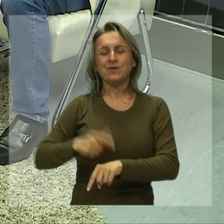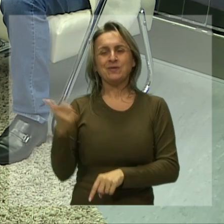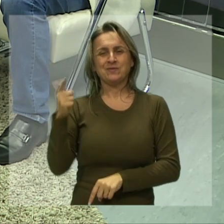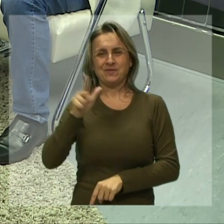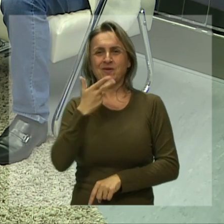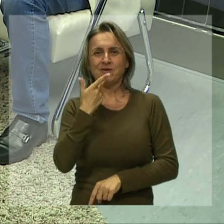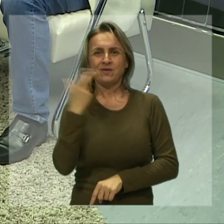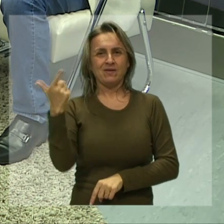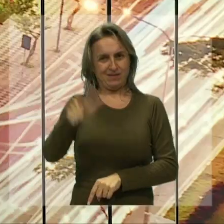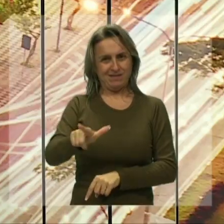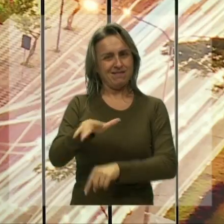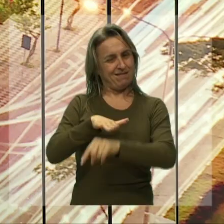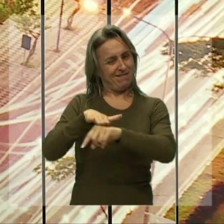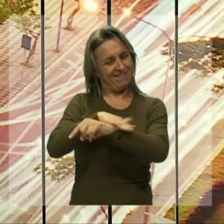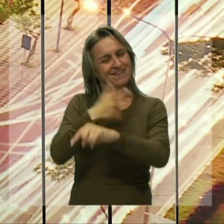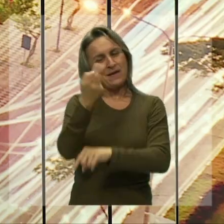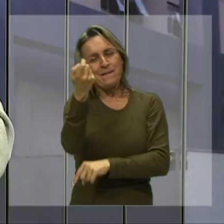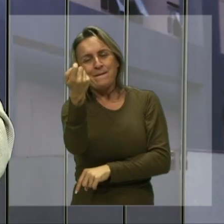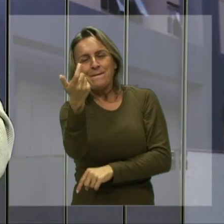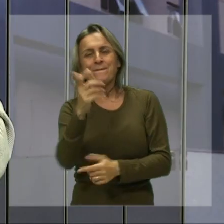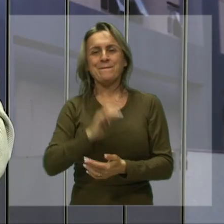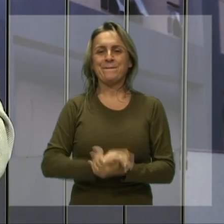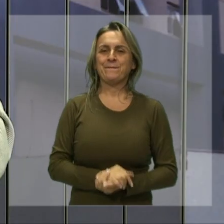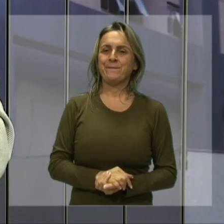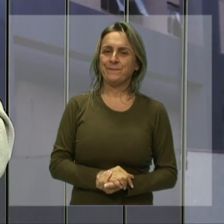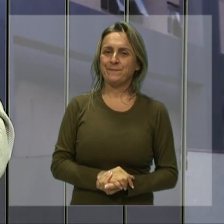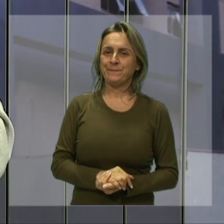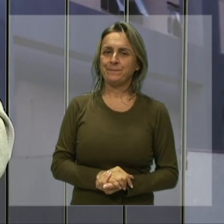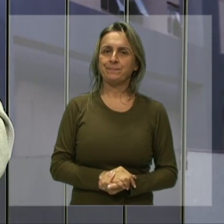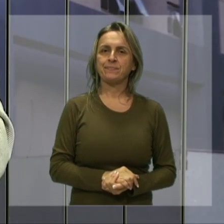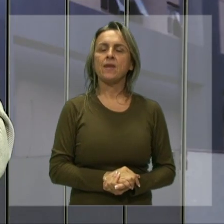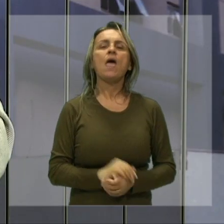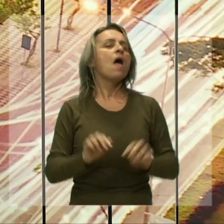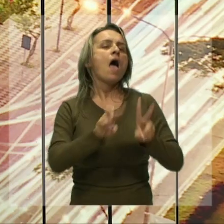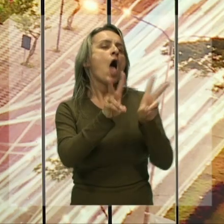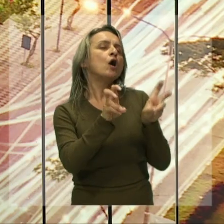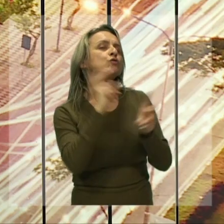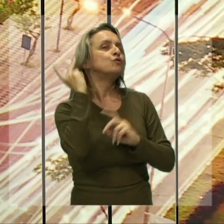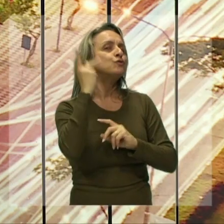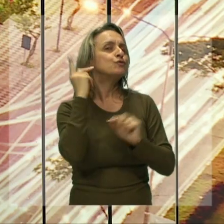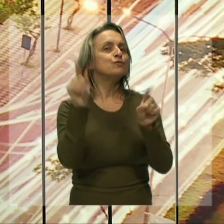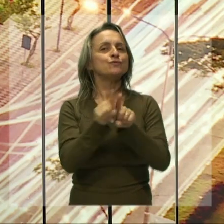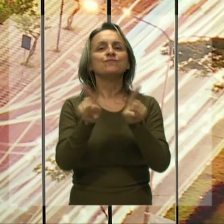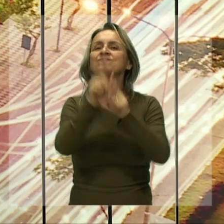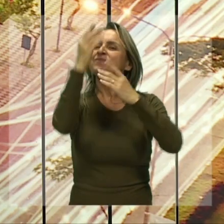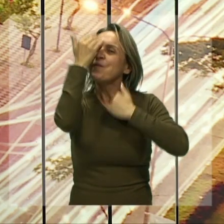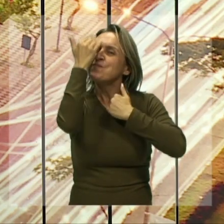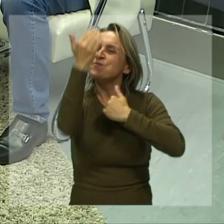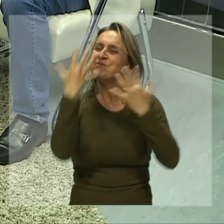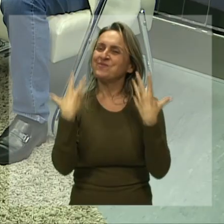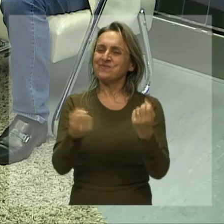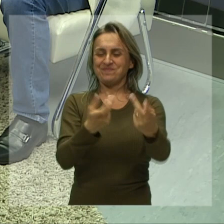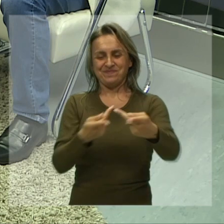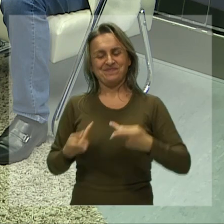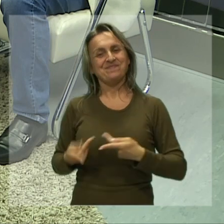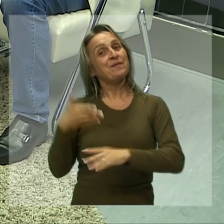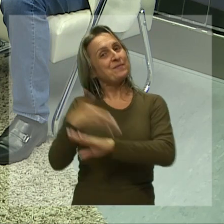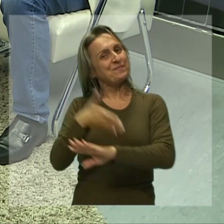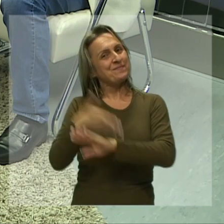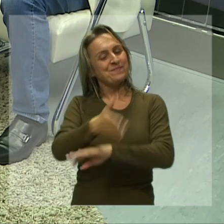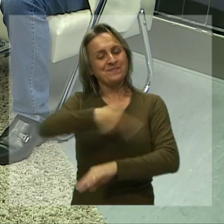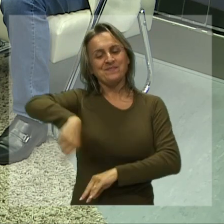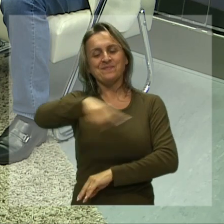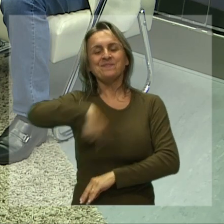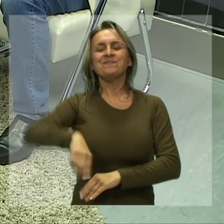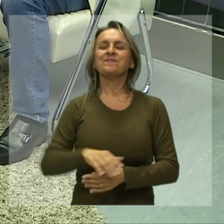tudo isso, vereador. Vamos conversar um pouco mais de diversos assuntos, até de assuntos políticos, mas muito obrigado por aceitar o convite e participar conosco aqui